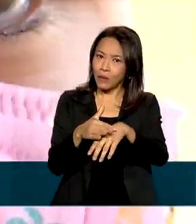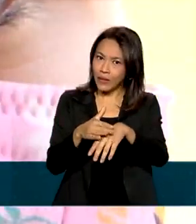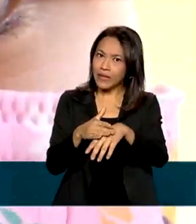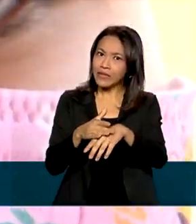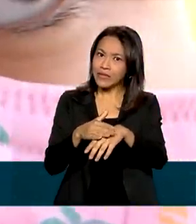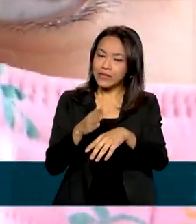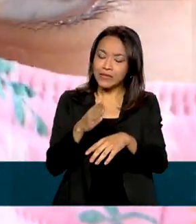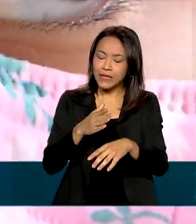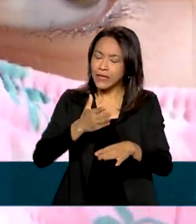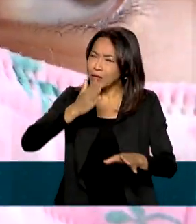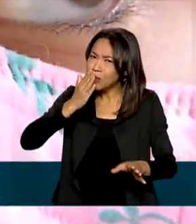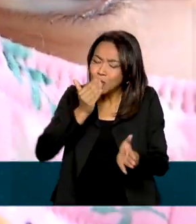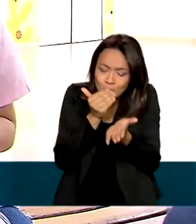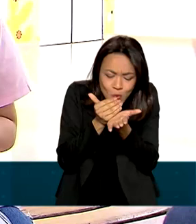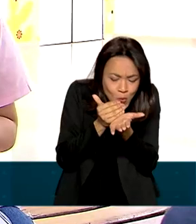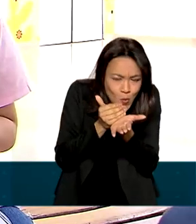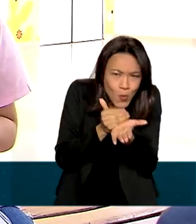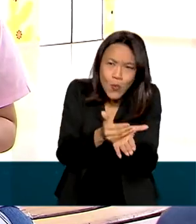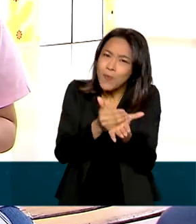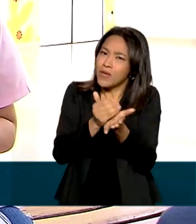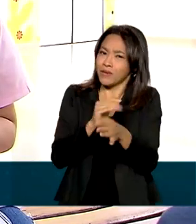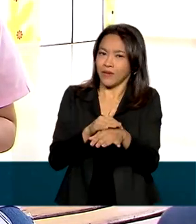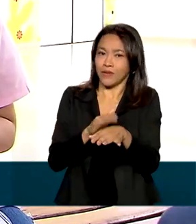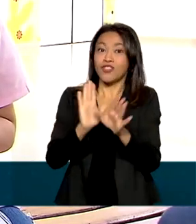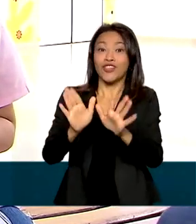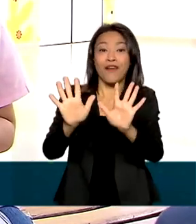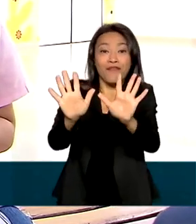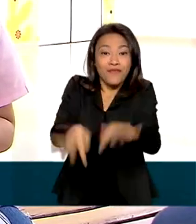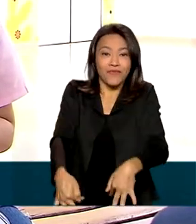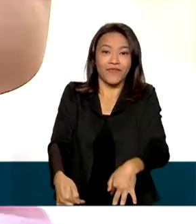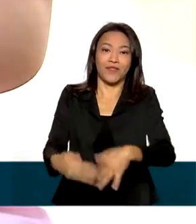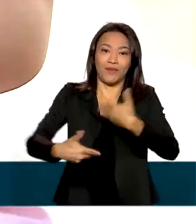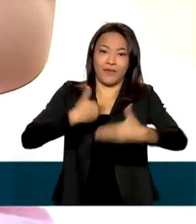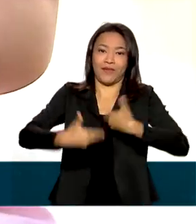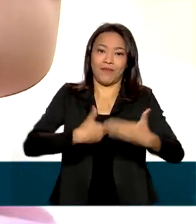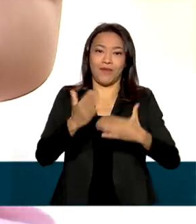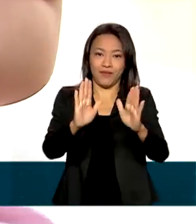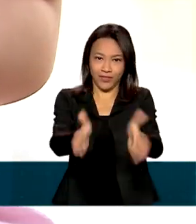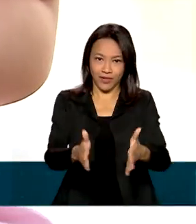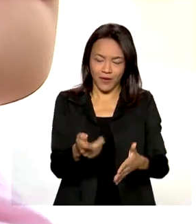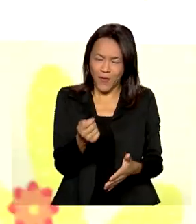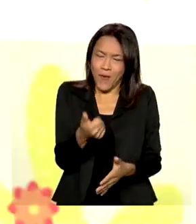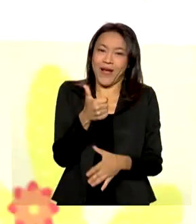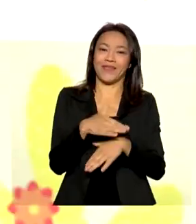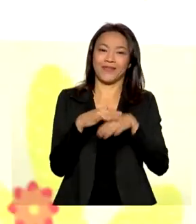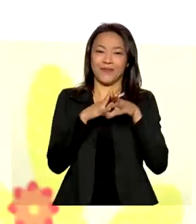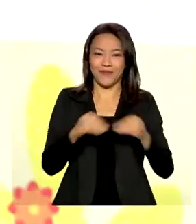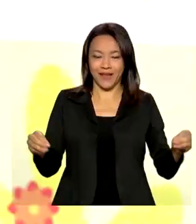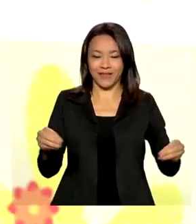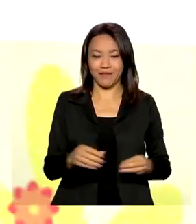detectada logo no começo e já está na fase final do tratamento, quase